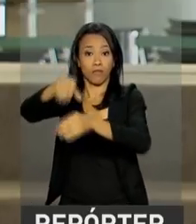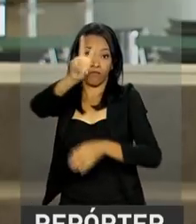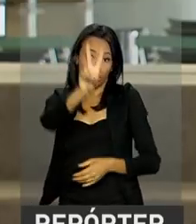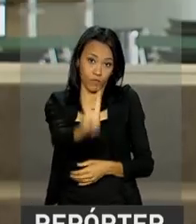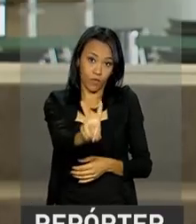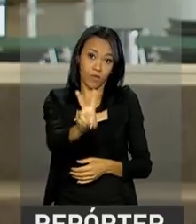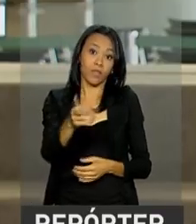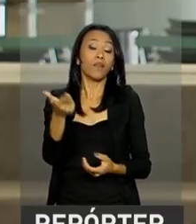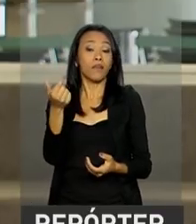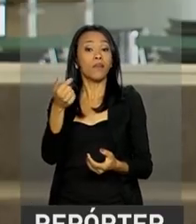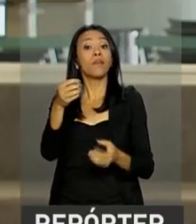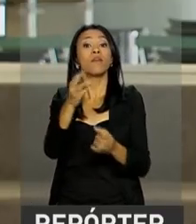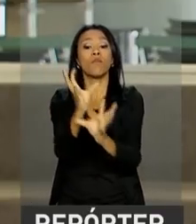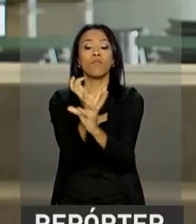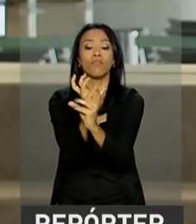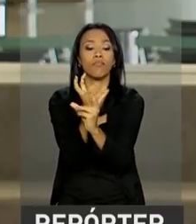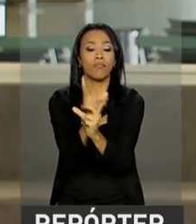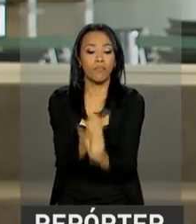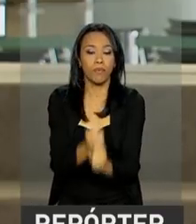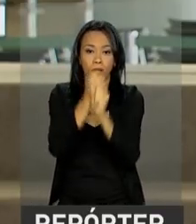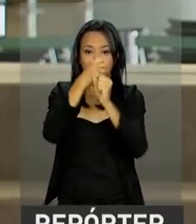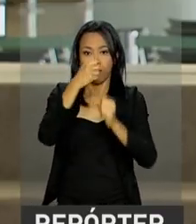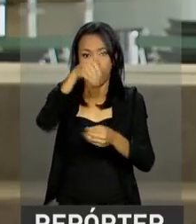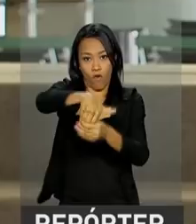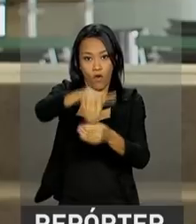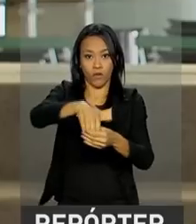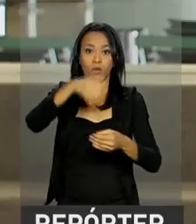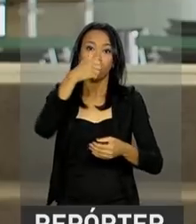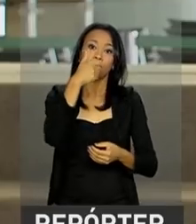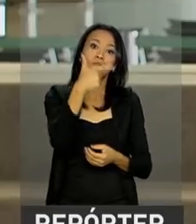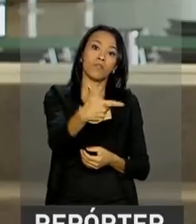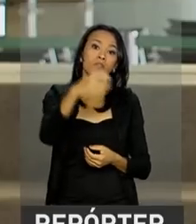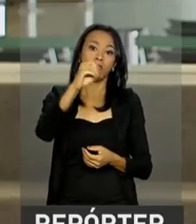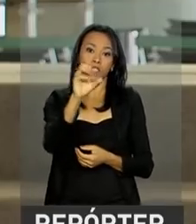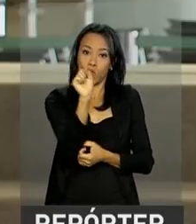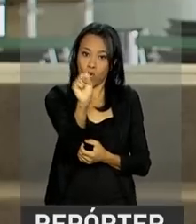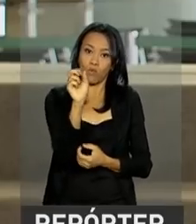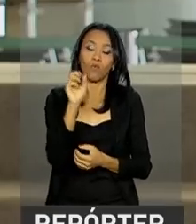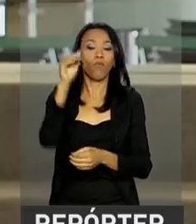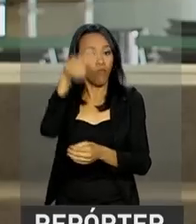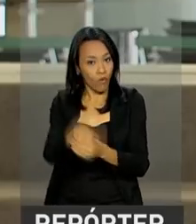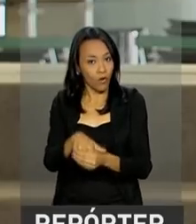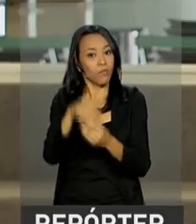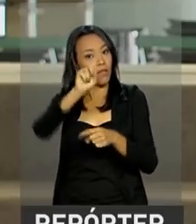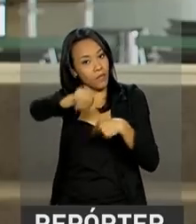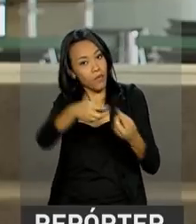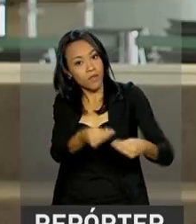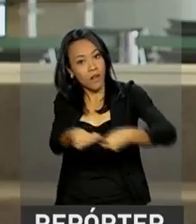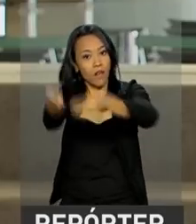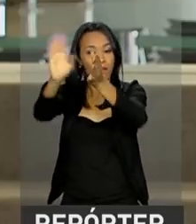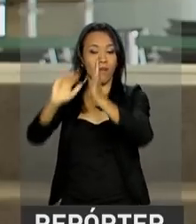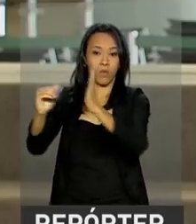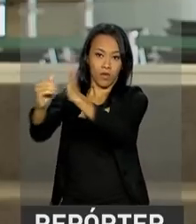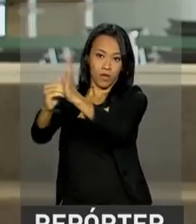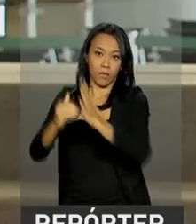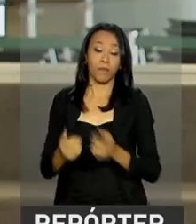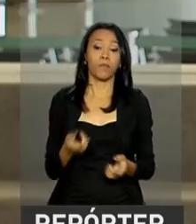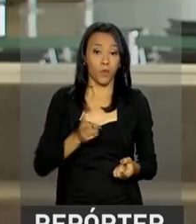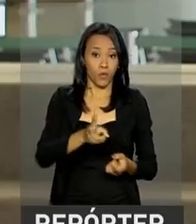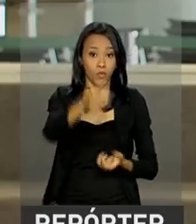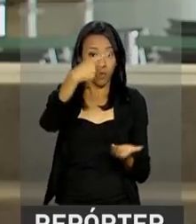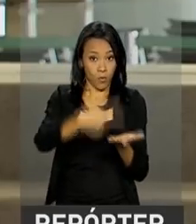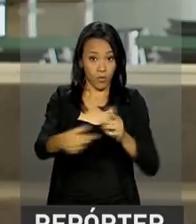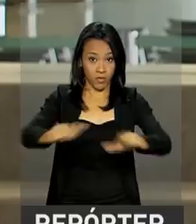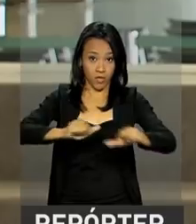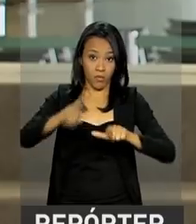308 votos favoráveis para então seguir para análise do senado seguindo ainda com a agenda do presidente michel temer